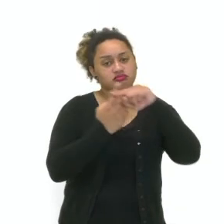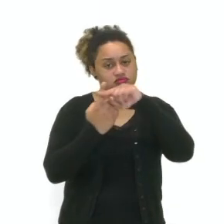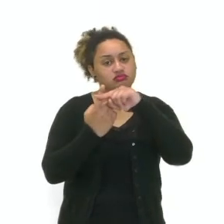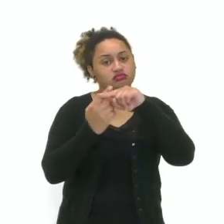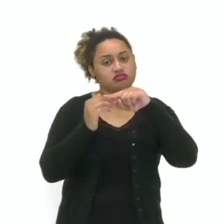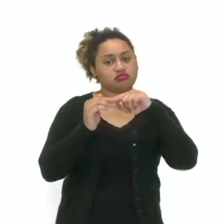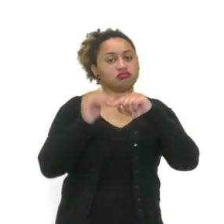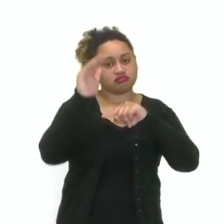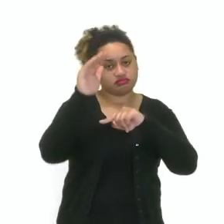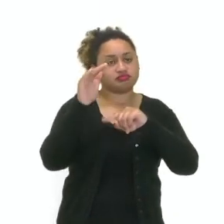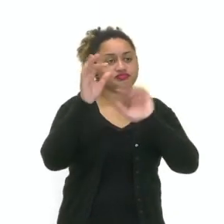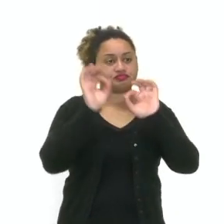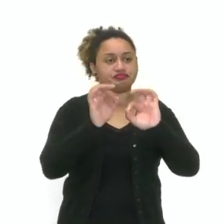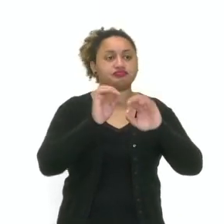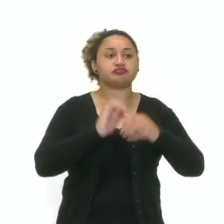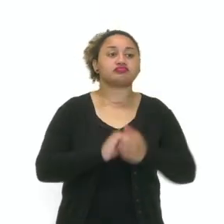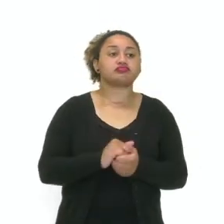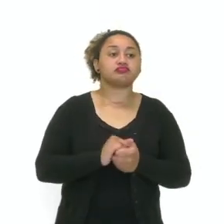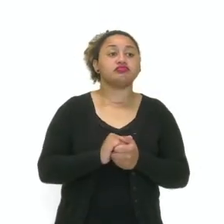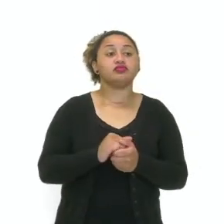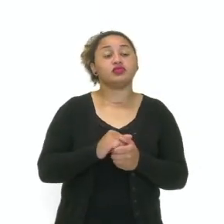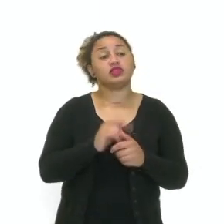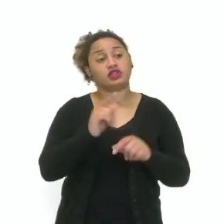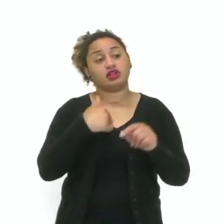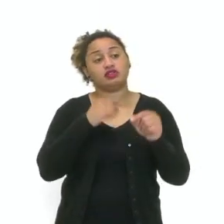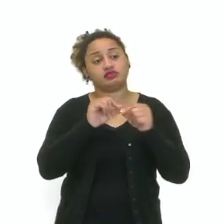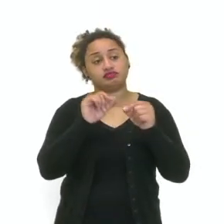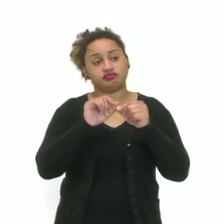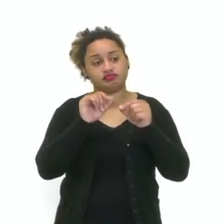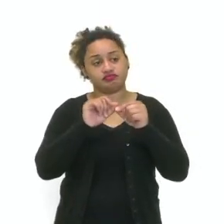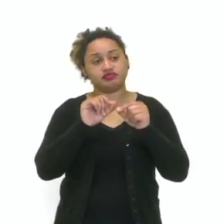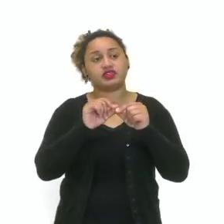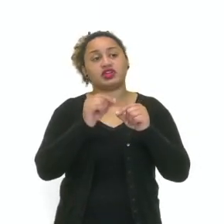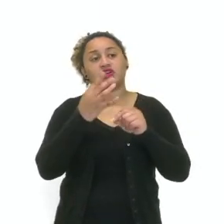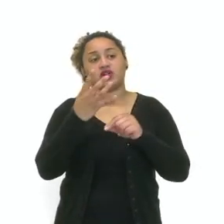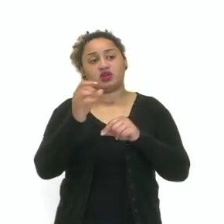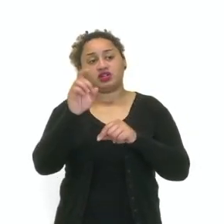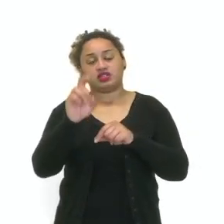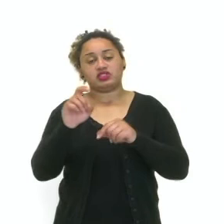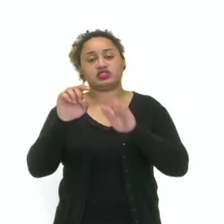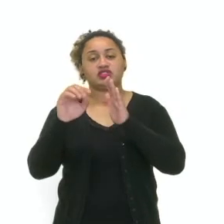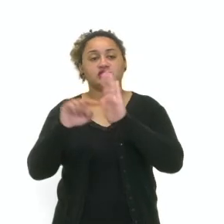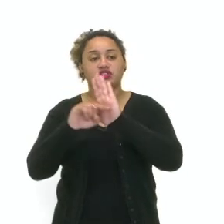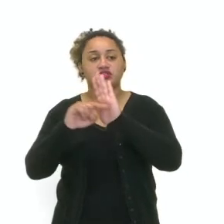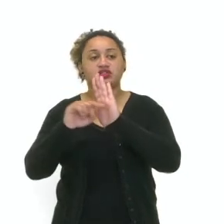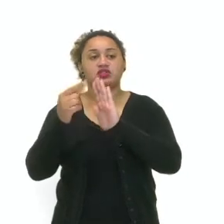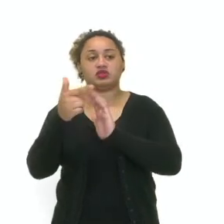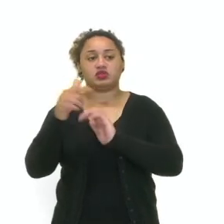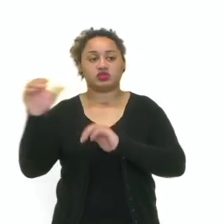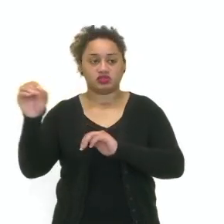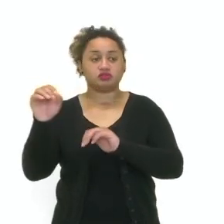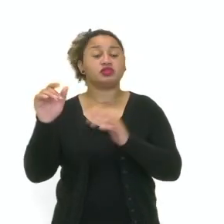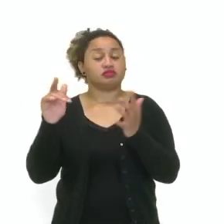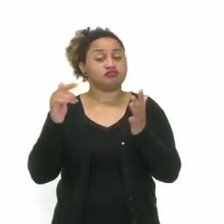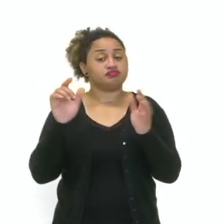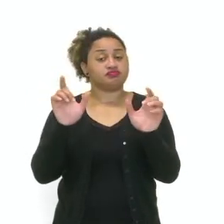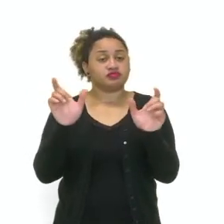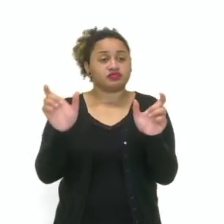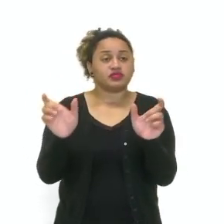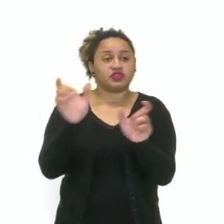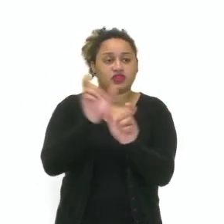senão é prejuízo. Então, ficamos zero igual a 40x menos 2.000. Uma equação de primeiro